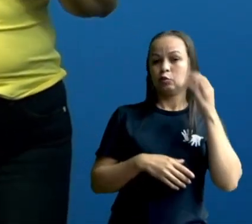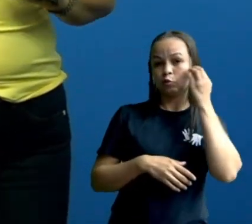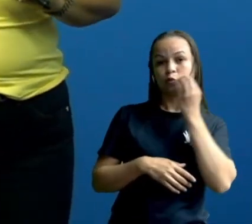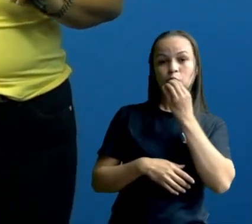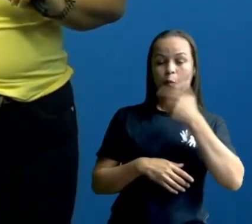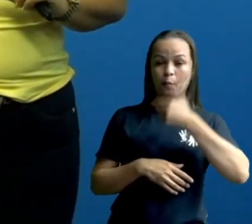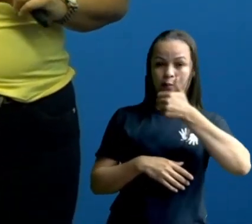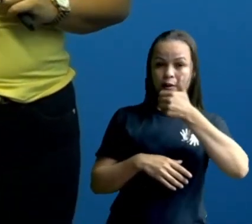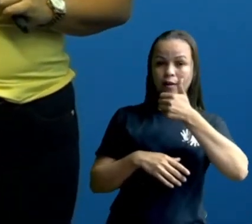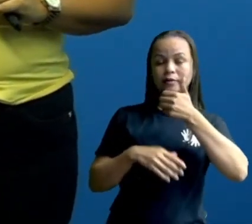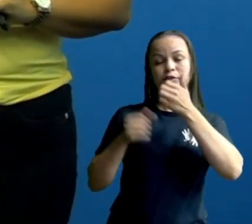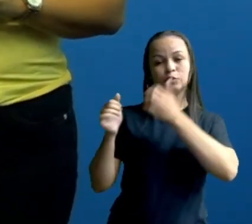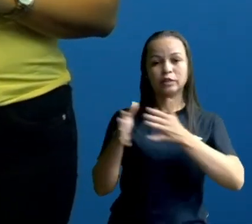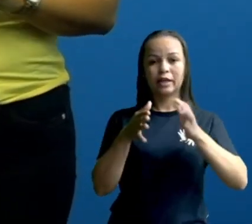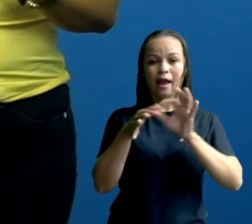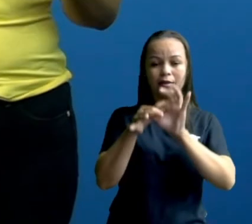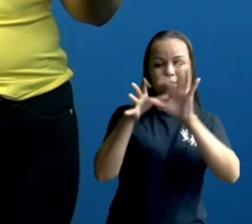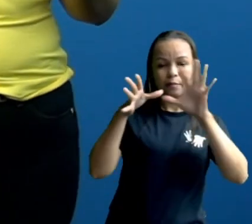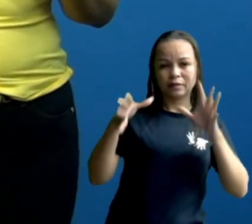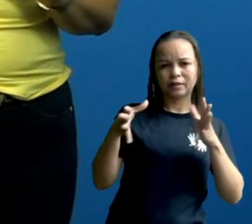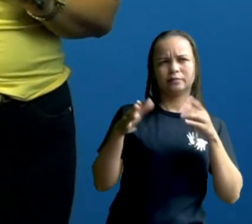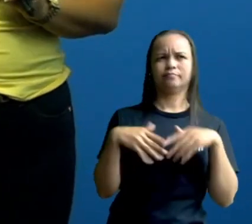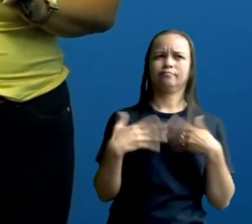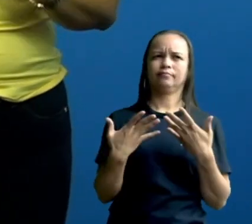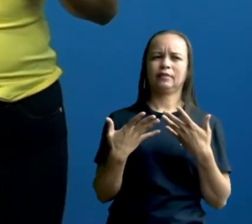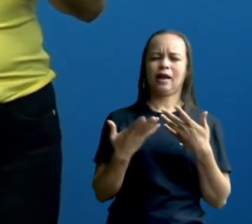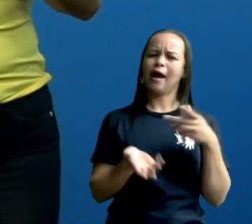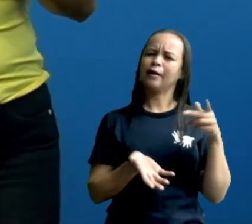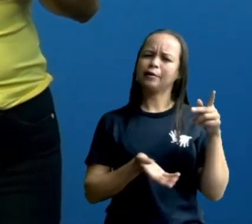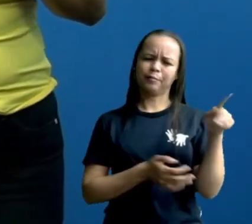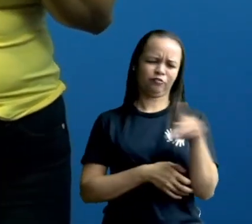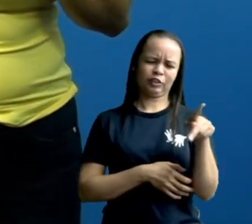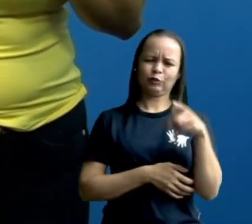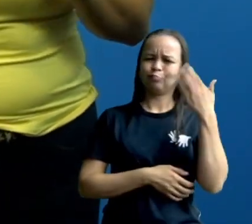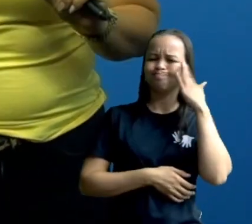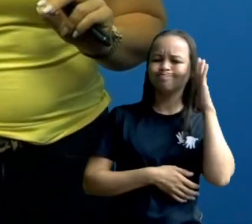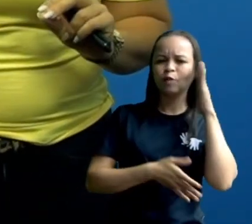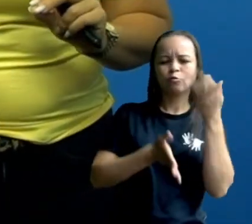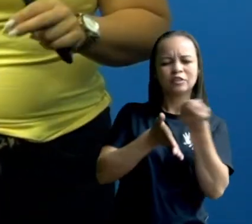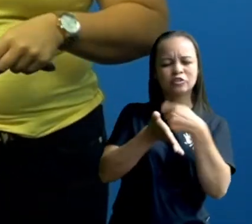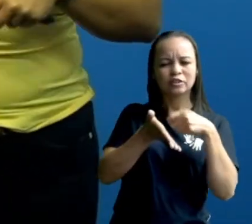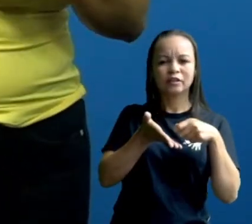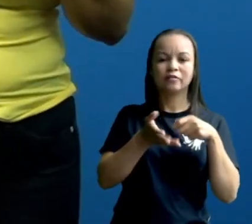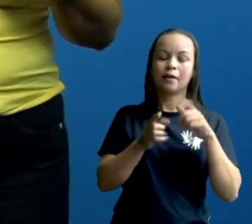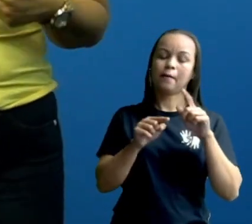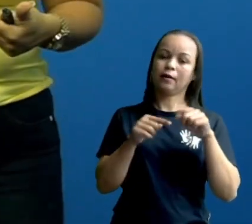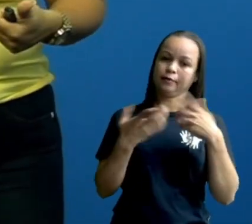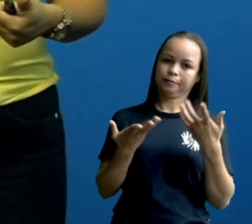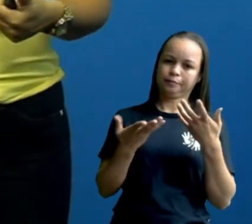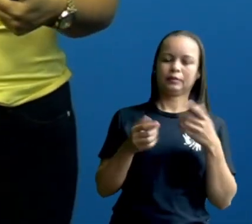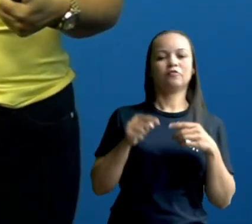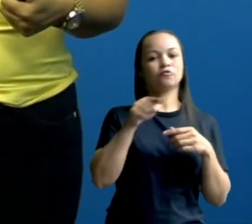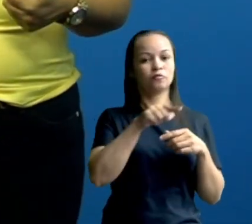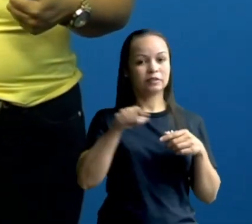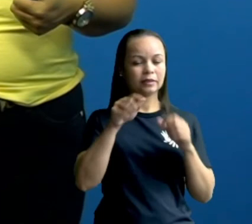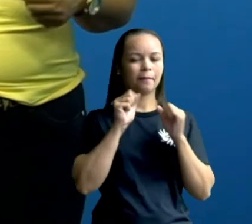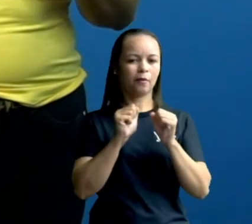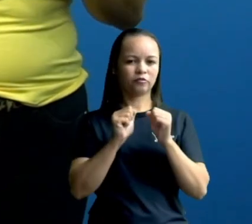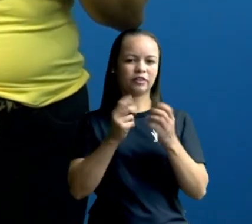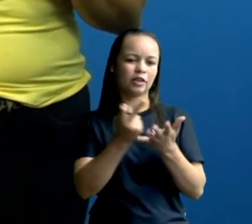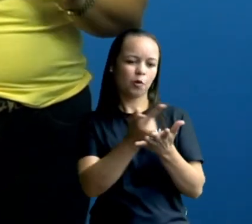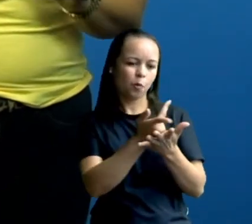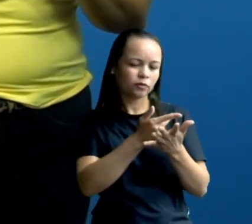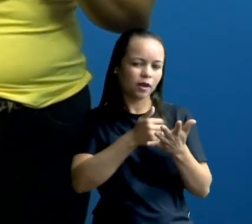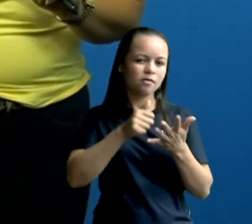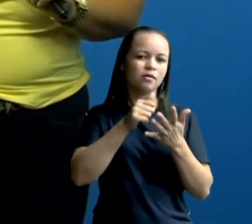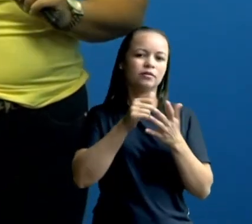isso que eu falei para vocês. Professora, mas eu não estou sabendo escrever direito. Você pode também fazer um desenho. Agora tem que ser um desenho bem criativo, tá bom?